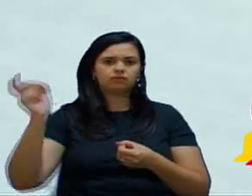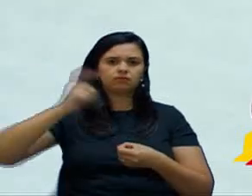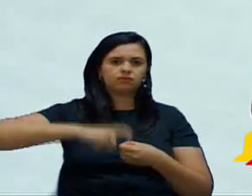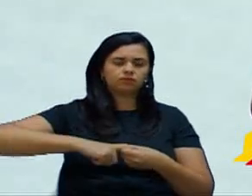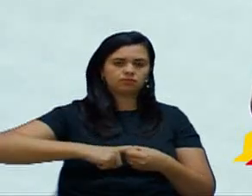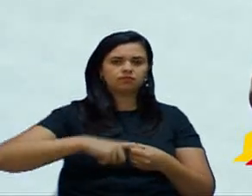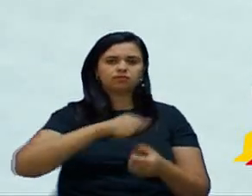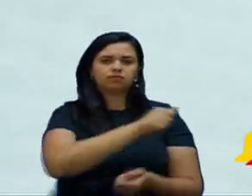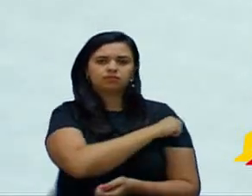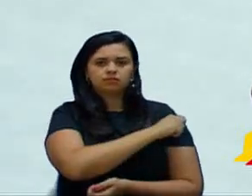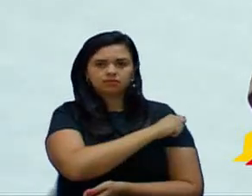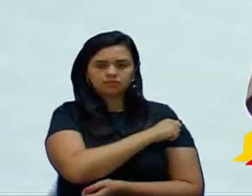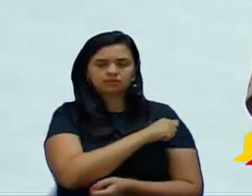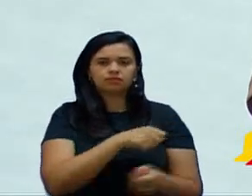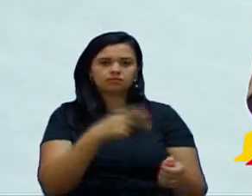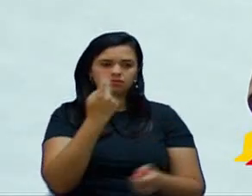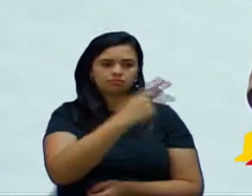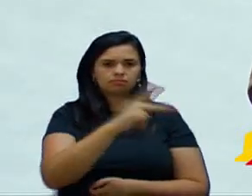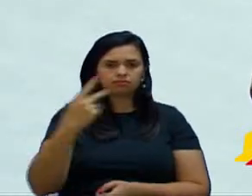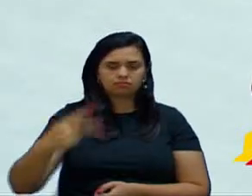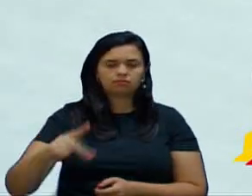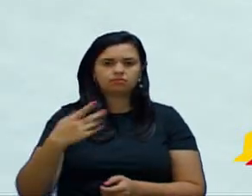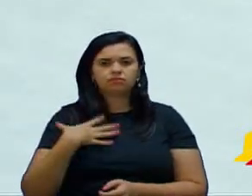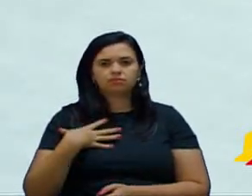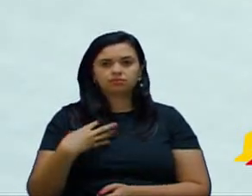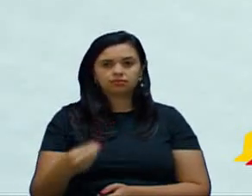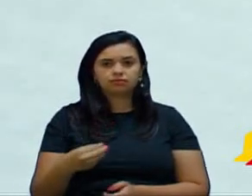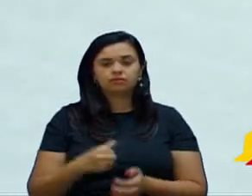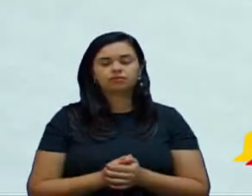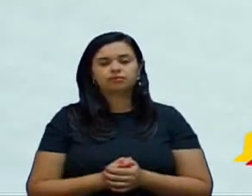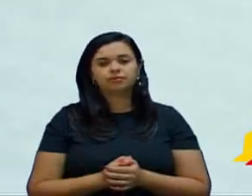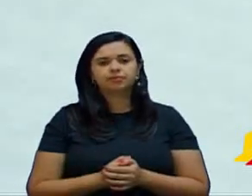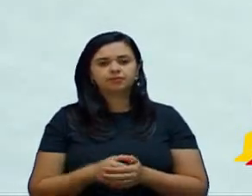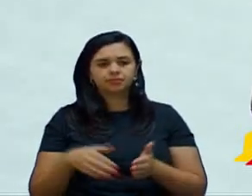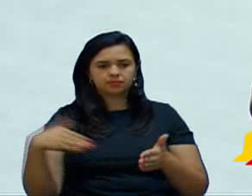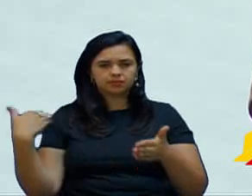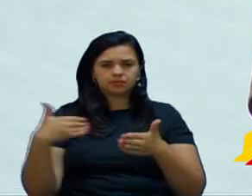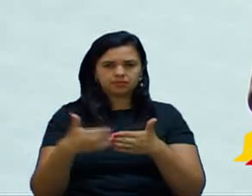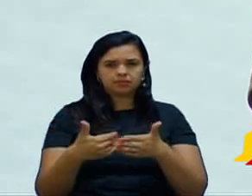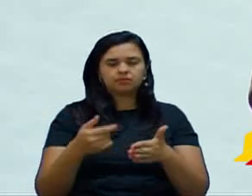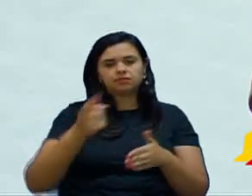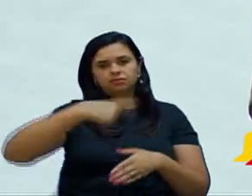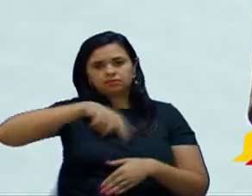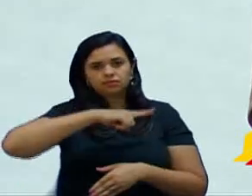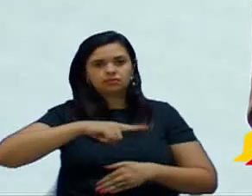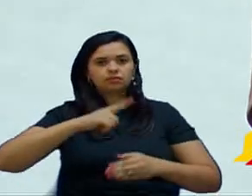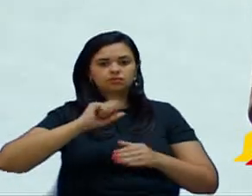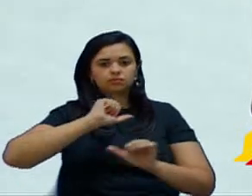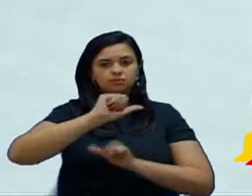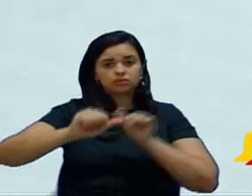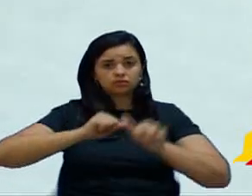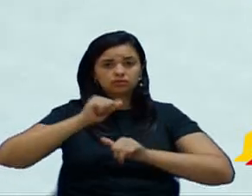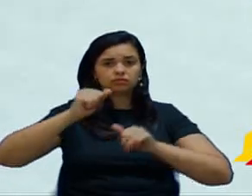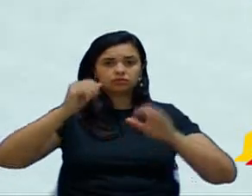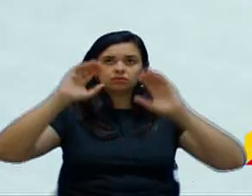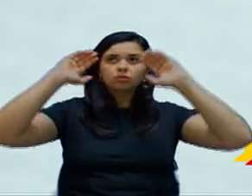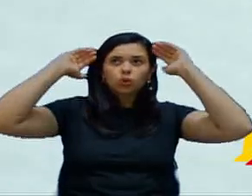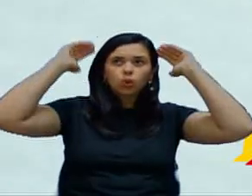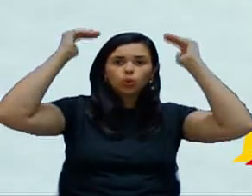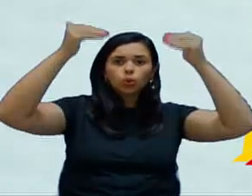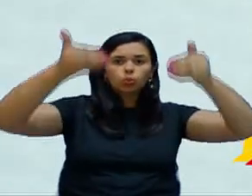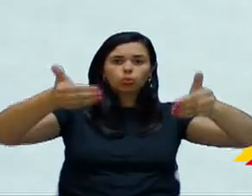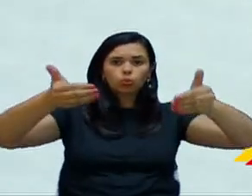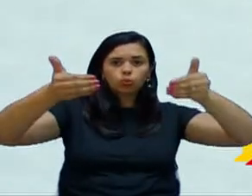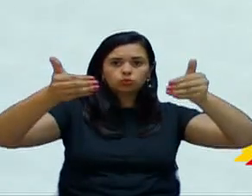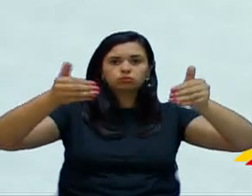os alunos, para os seus filhos, né? Recentemente, nós trocamos o toldo da escola, que ficou muito